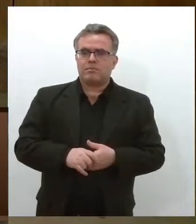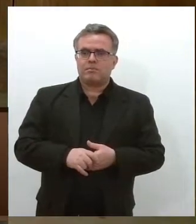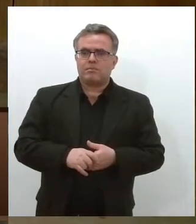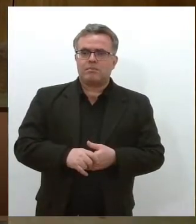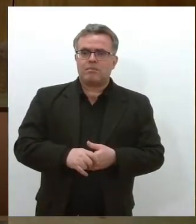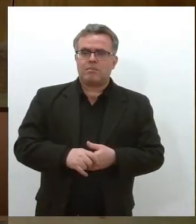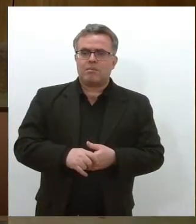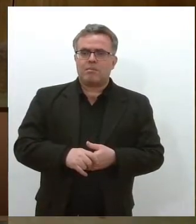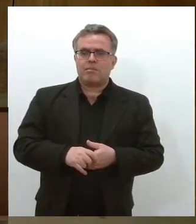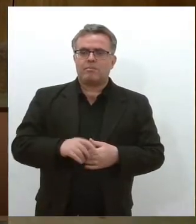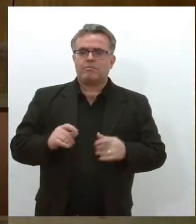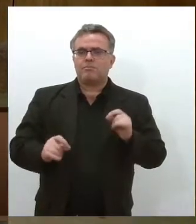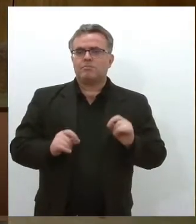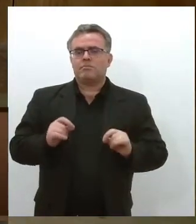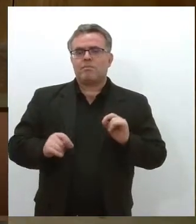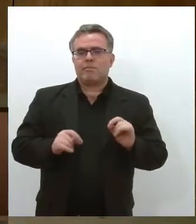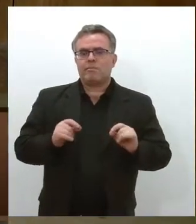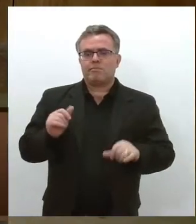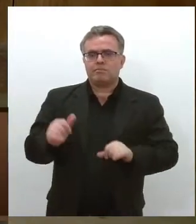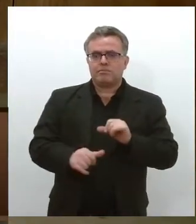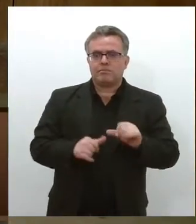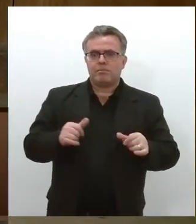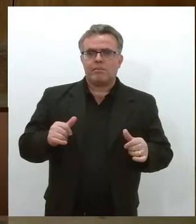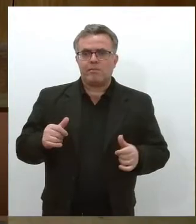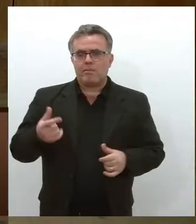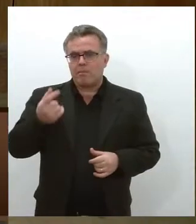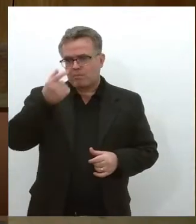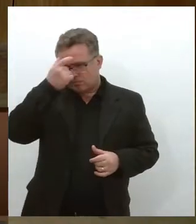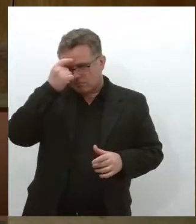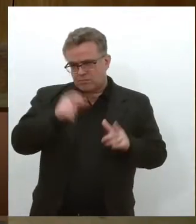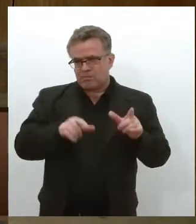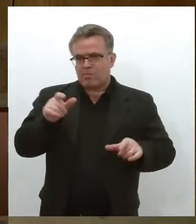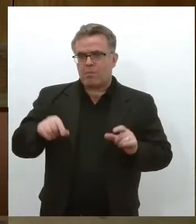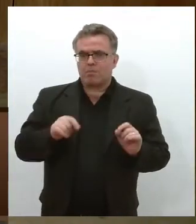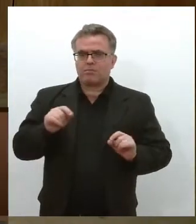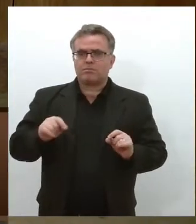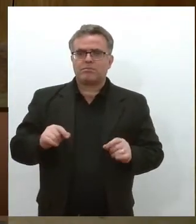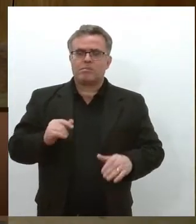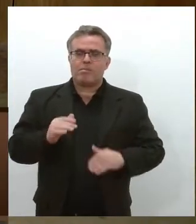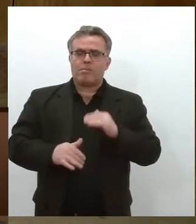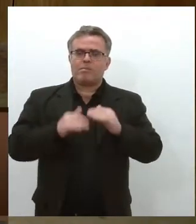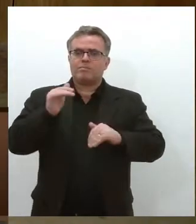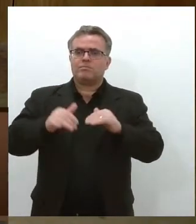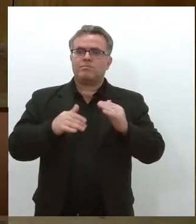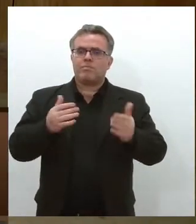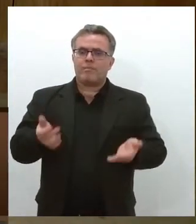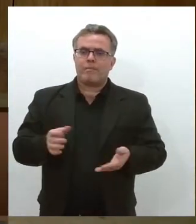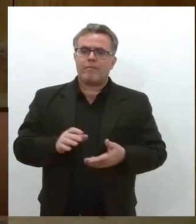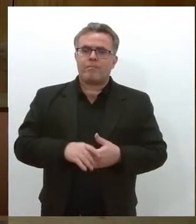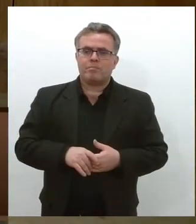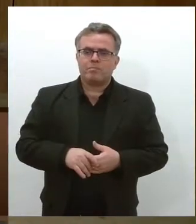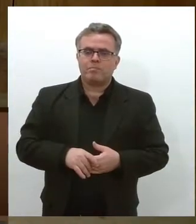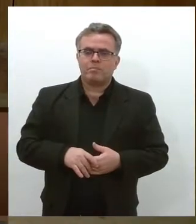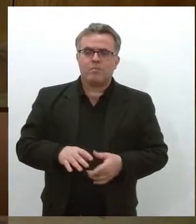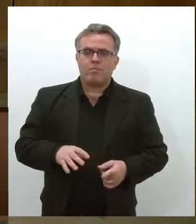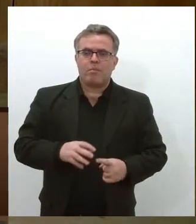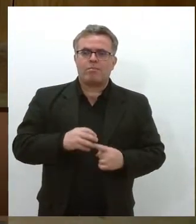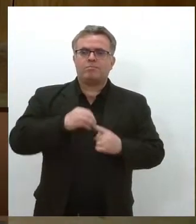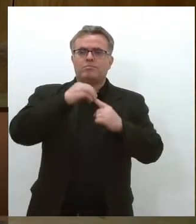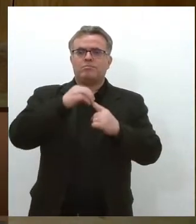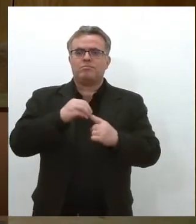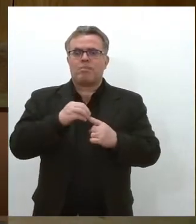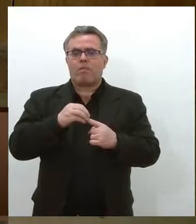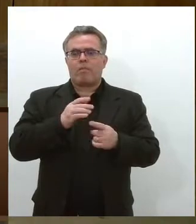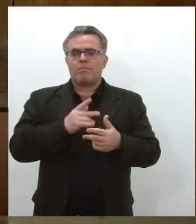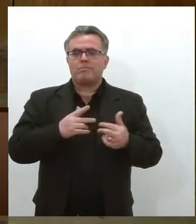essa mudança de mentalidade, né, de mindset, é que é um processo. Uma outra questão, Noemi, em relação às